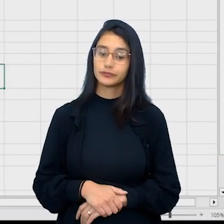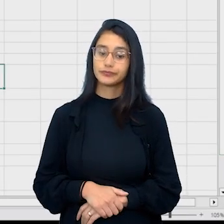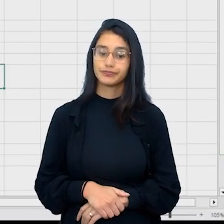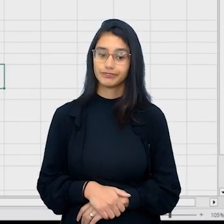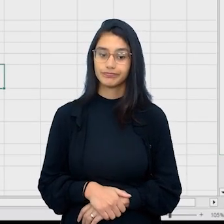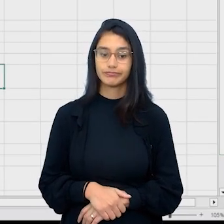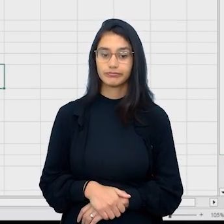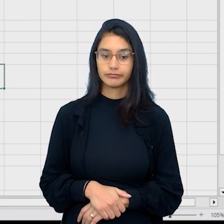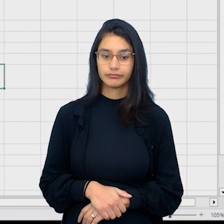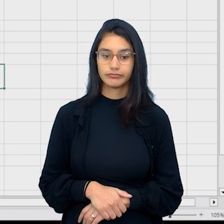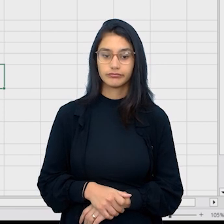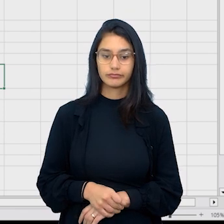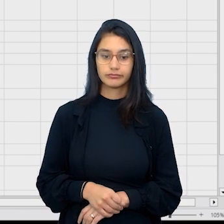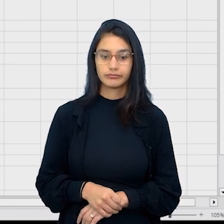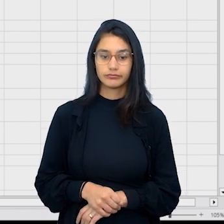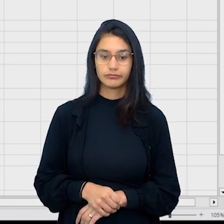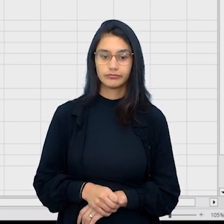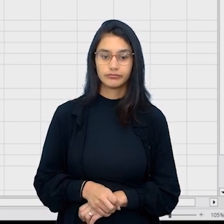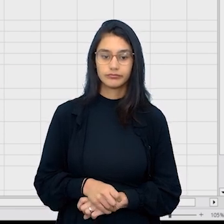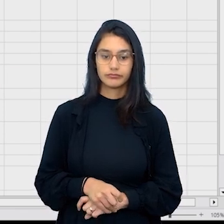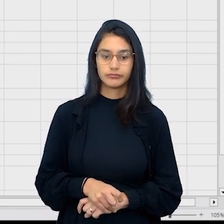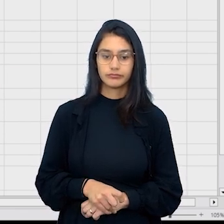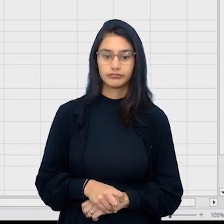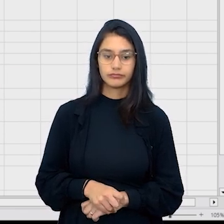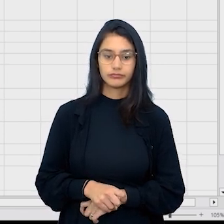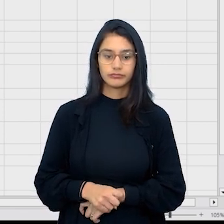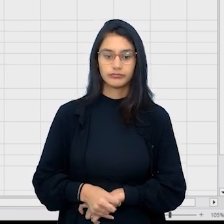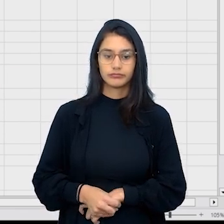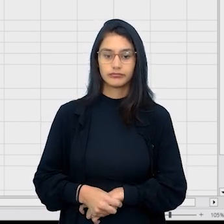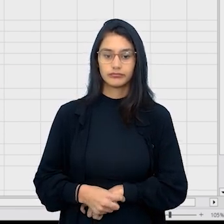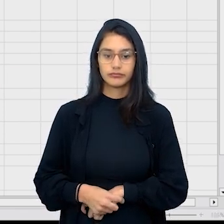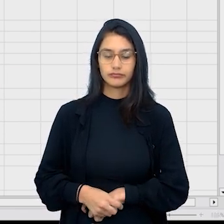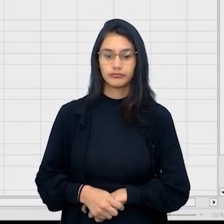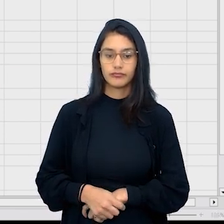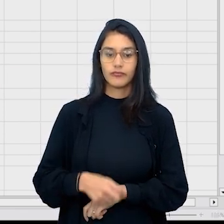segundos. Ai, caramba, eu vou fazer ao vivo. Então, ó,